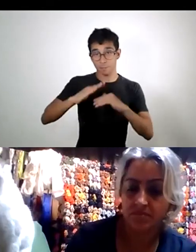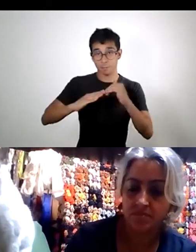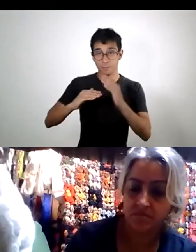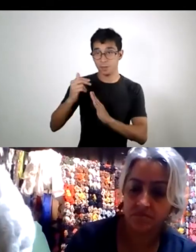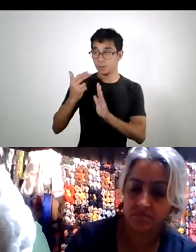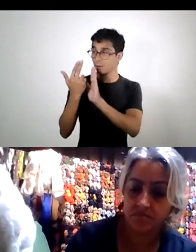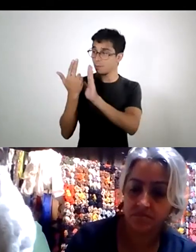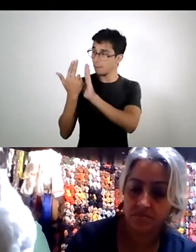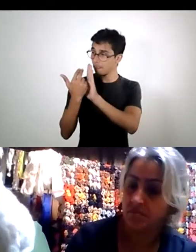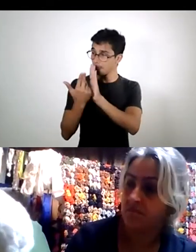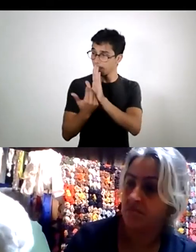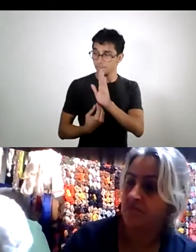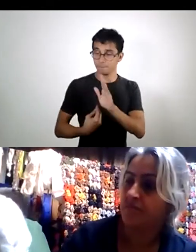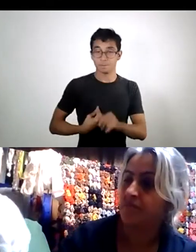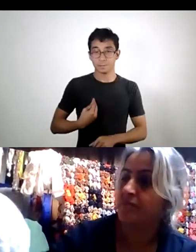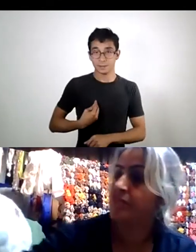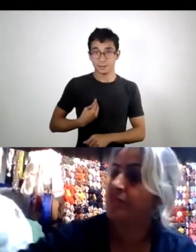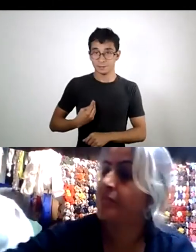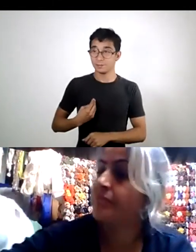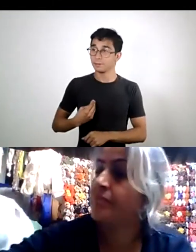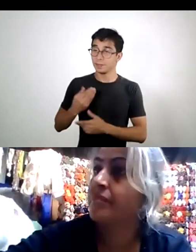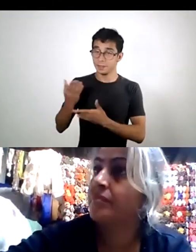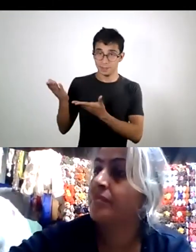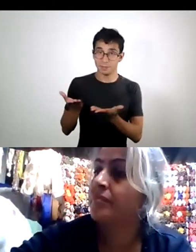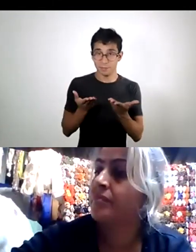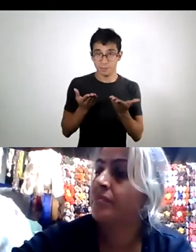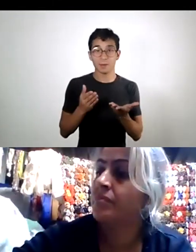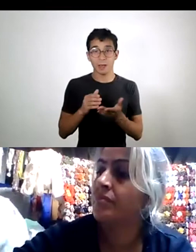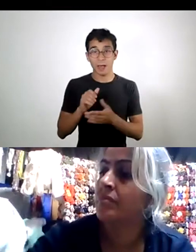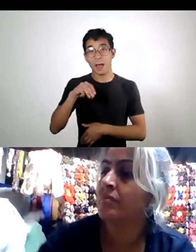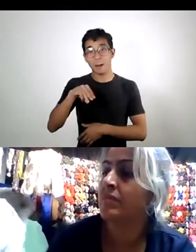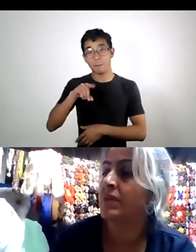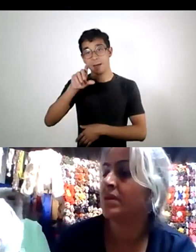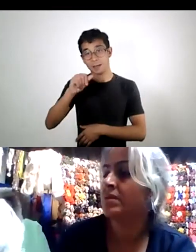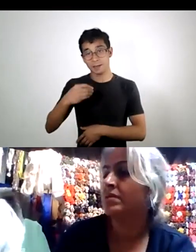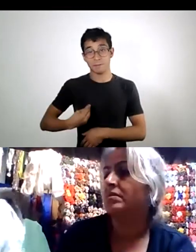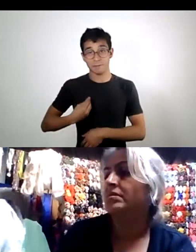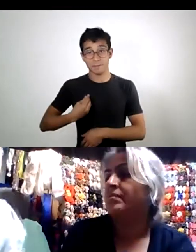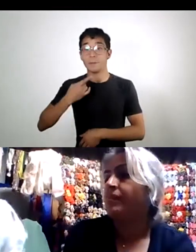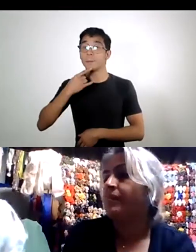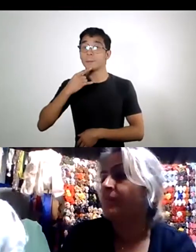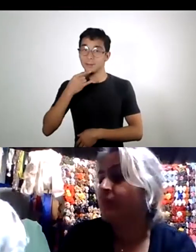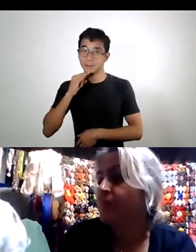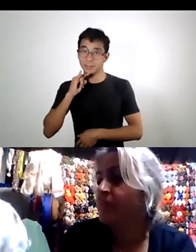com a gente em algum espacinho, a Amanda em Piracicaba e o Deco